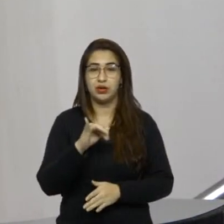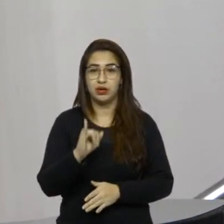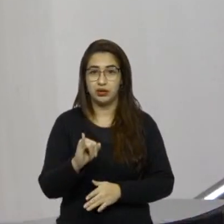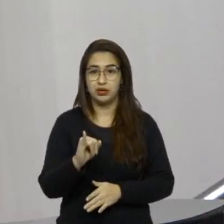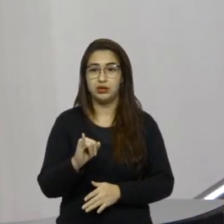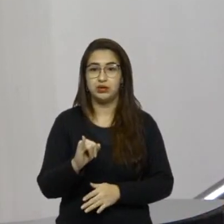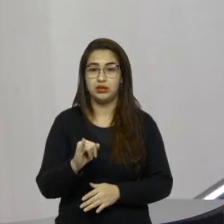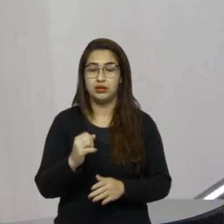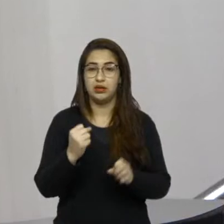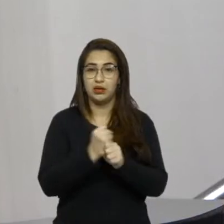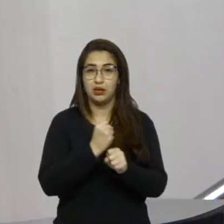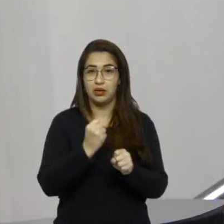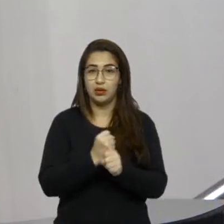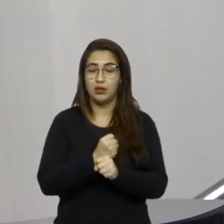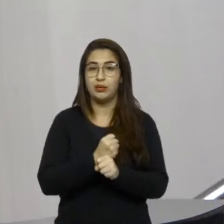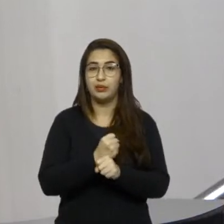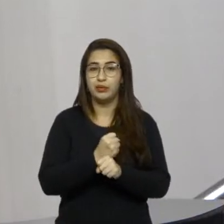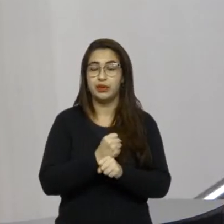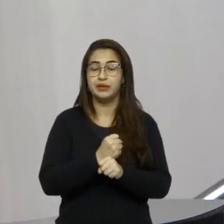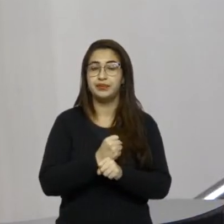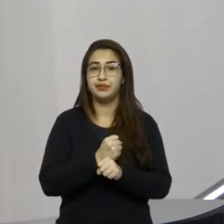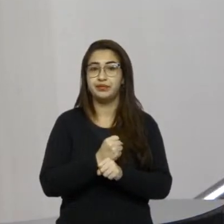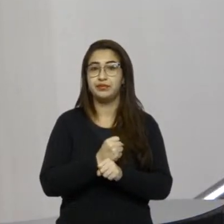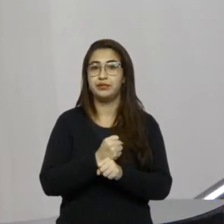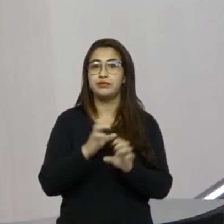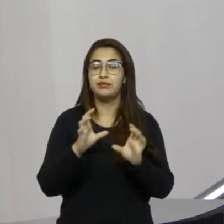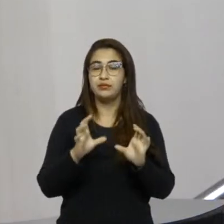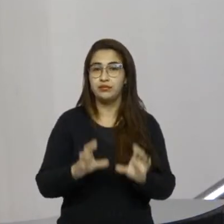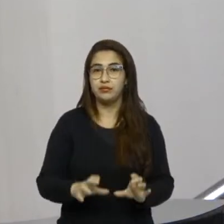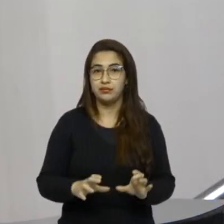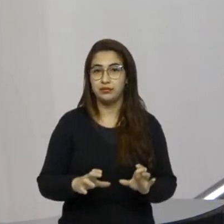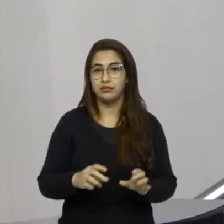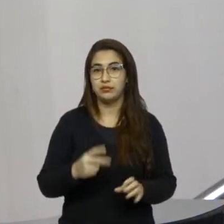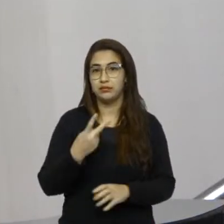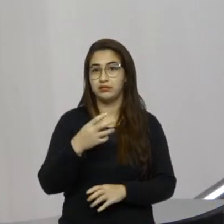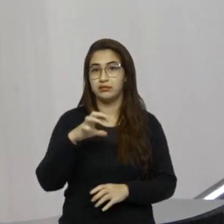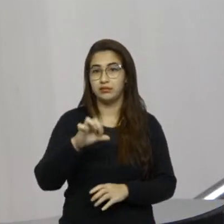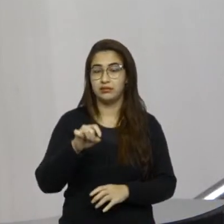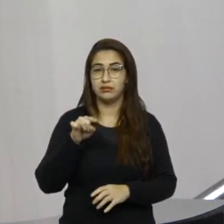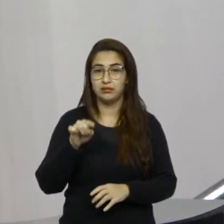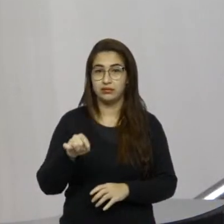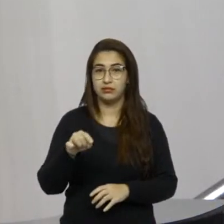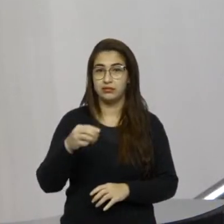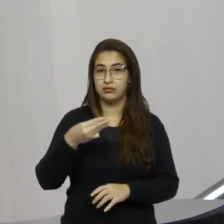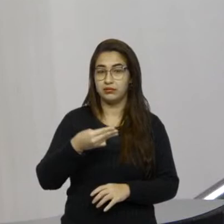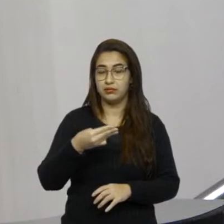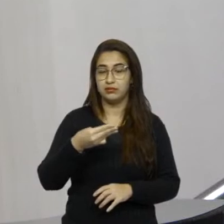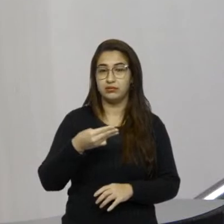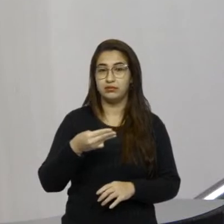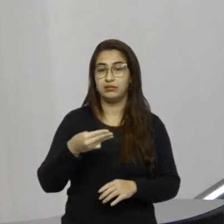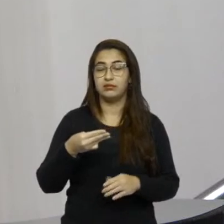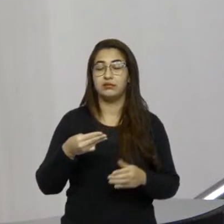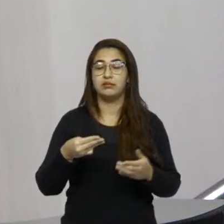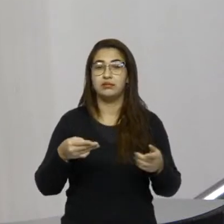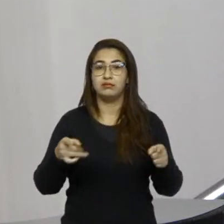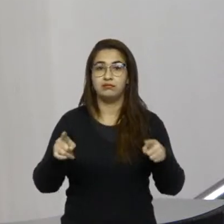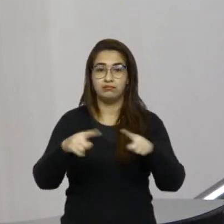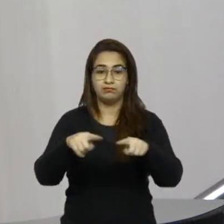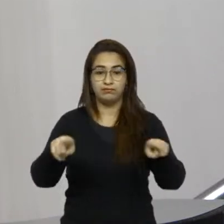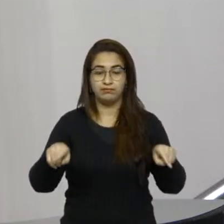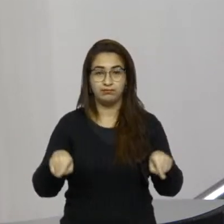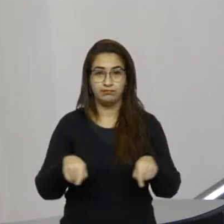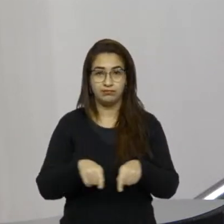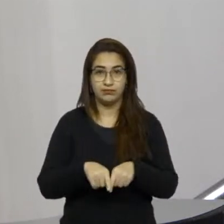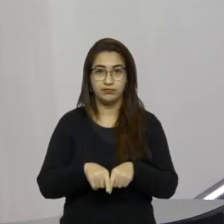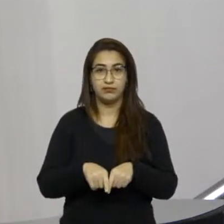civil contempla a reforma de uma área de cerca de 1.029 metros quadrados, que, por se tratar de área de alta complexidade, se utiliza 2,5 do CUB